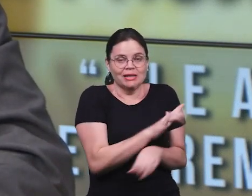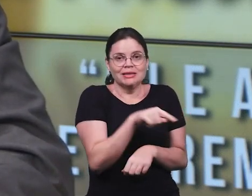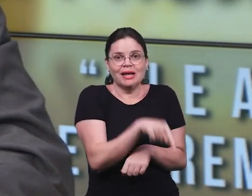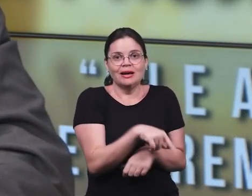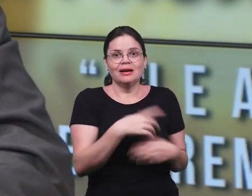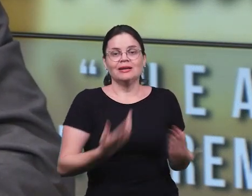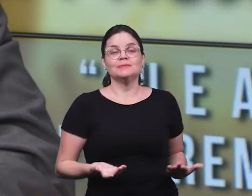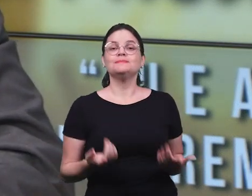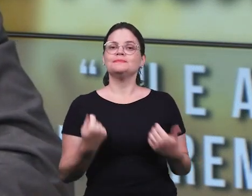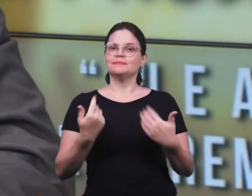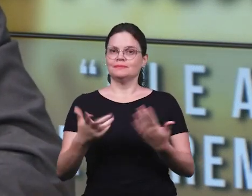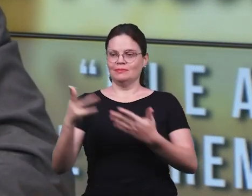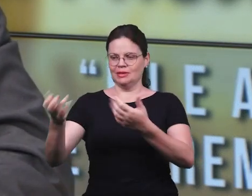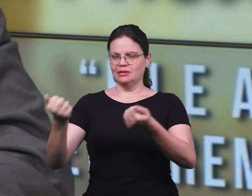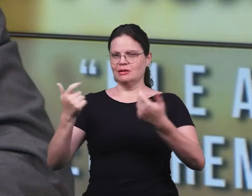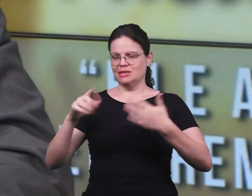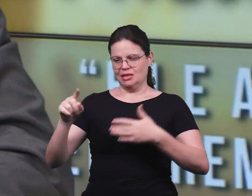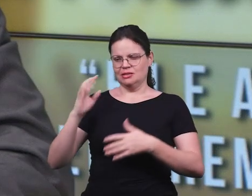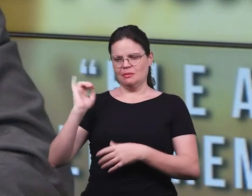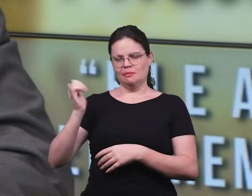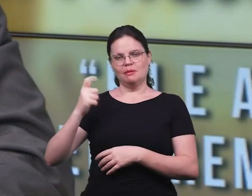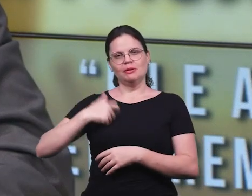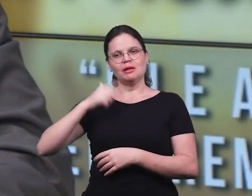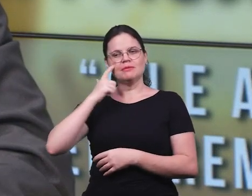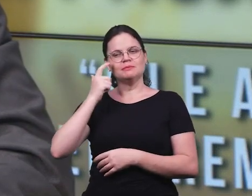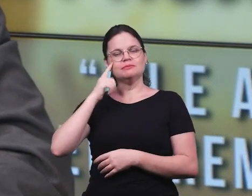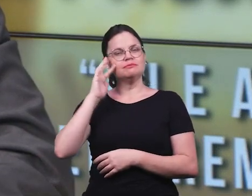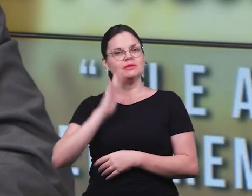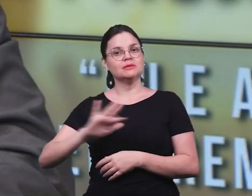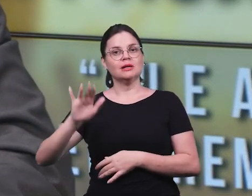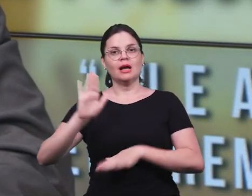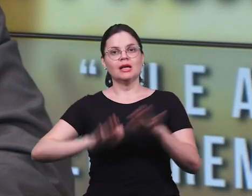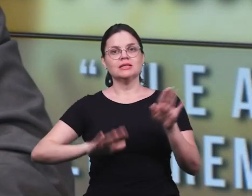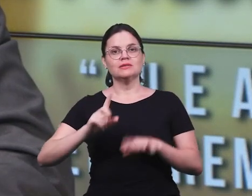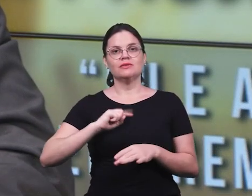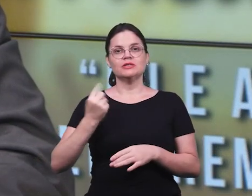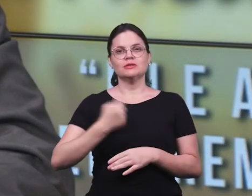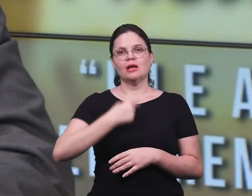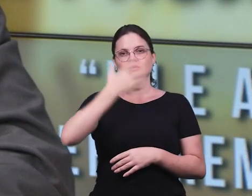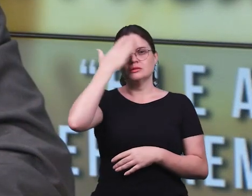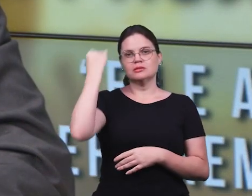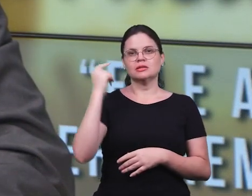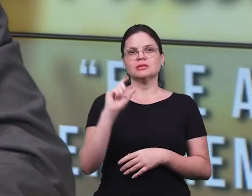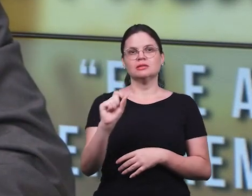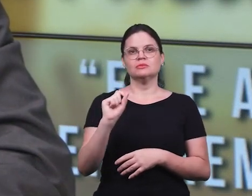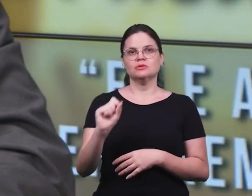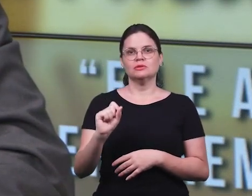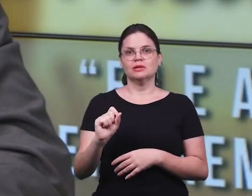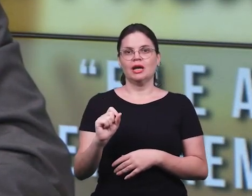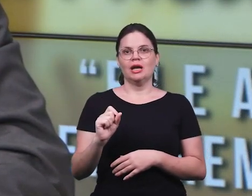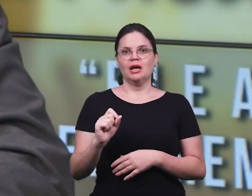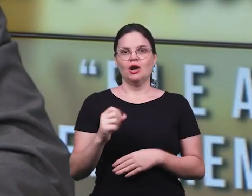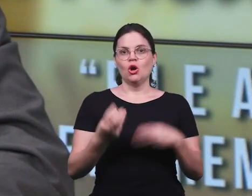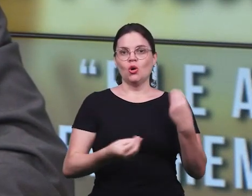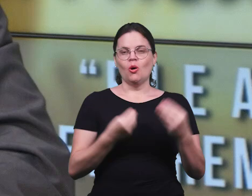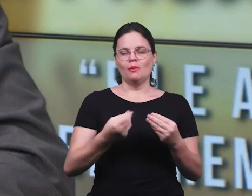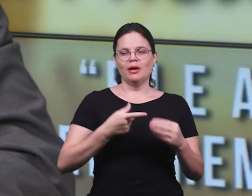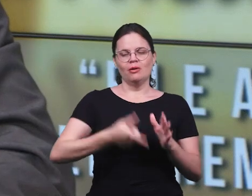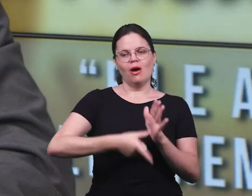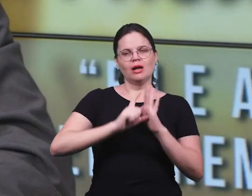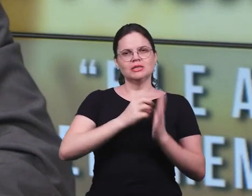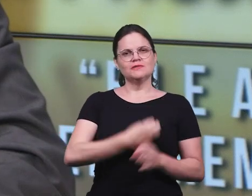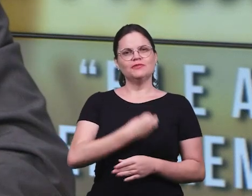vezes, quando vocês estavam falando, eu estava pensando justamente isso. Às vezes a gente esquece da onde que nós viemos. Ou seja,